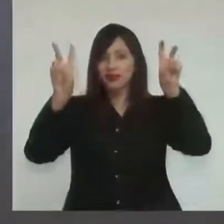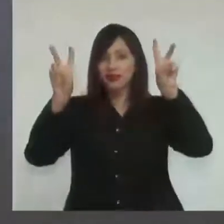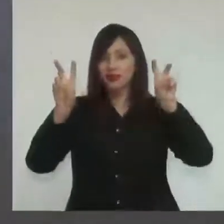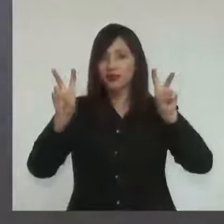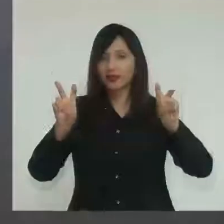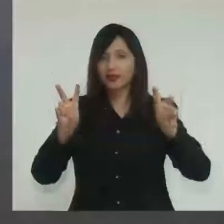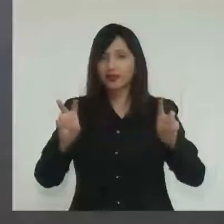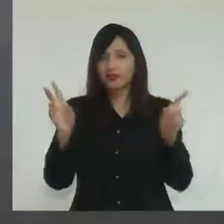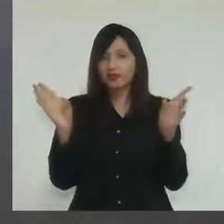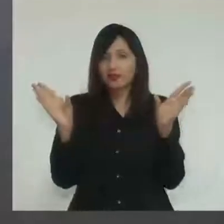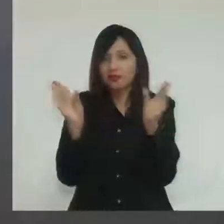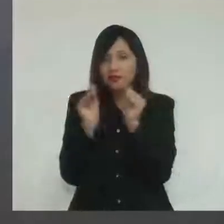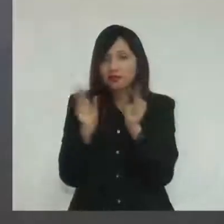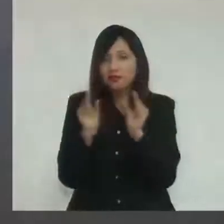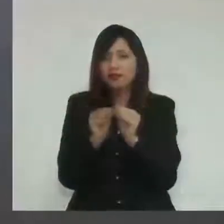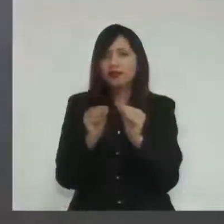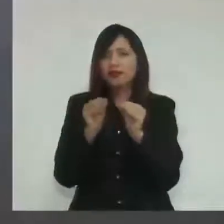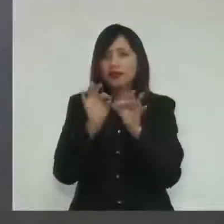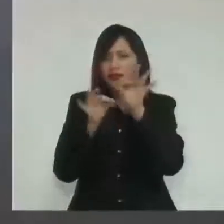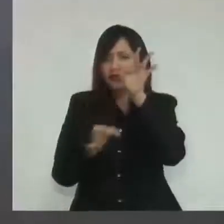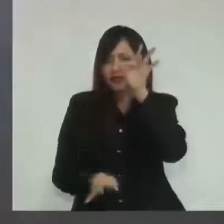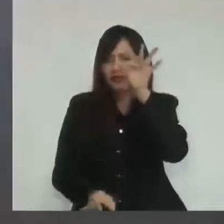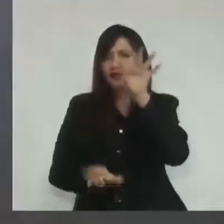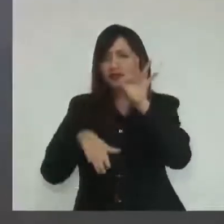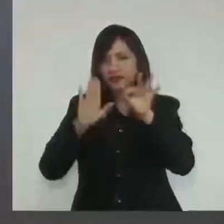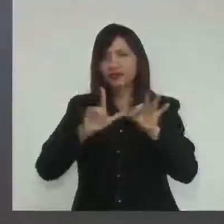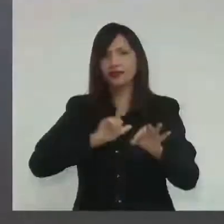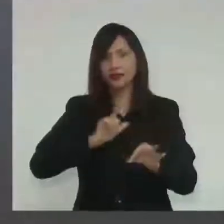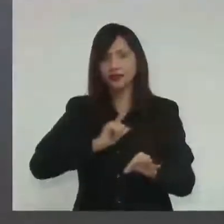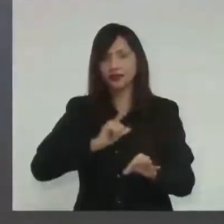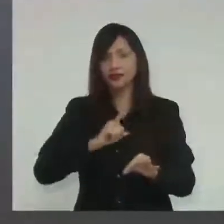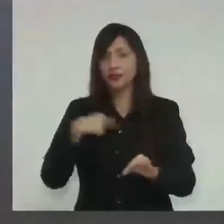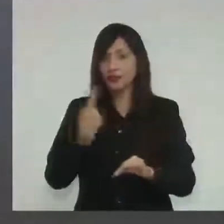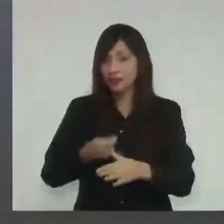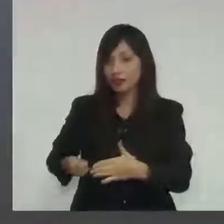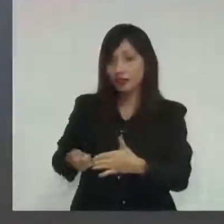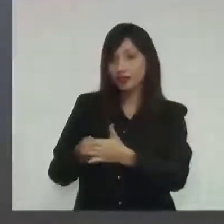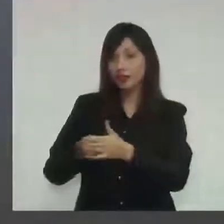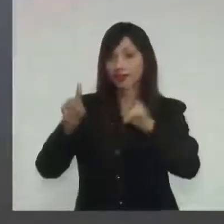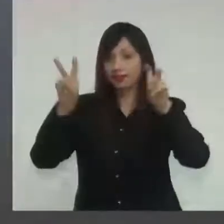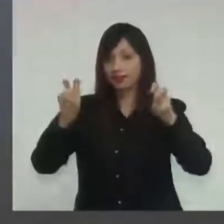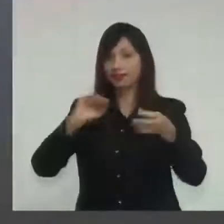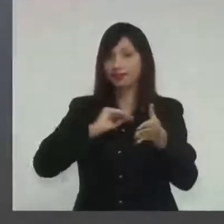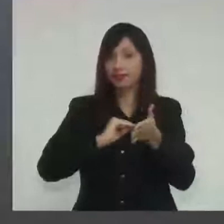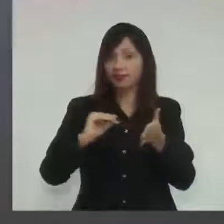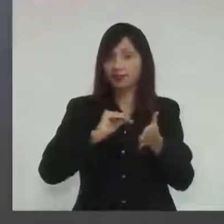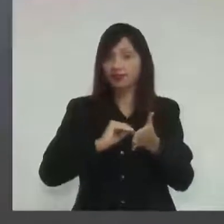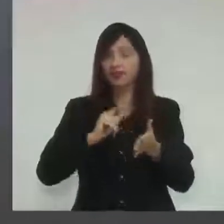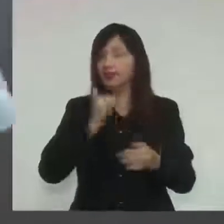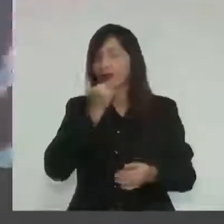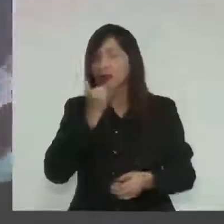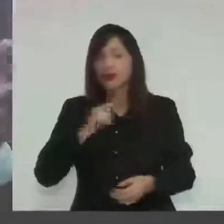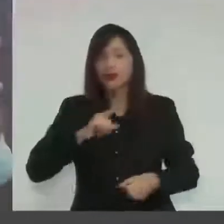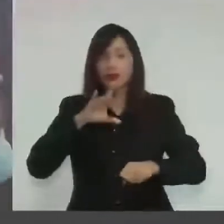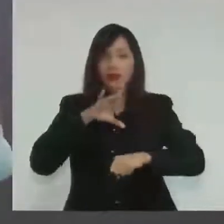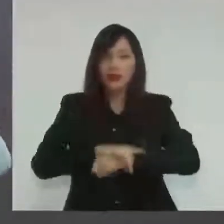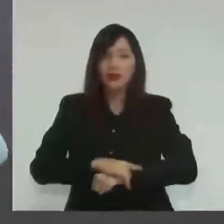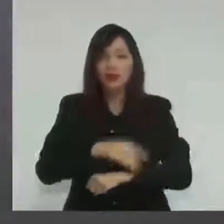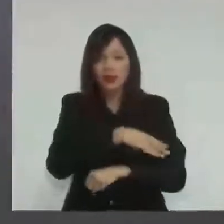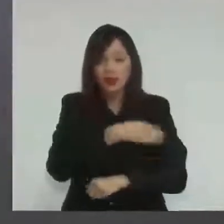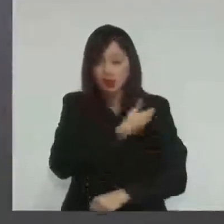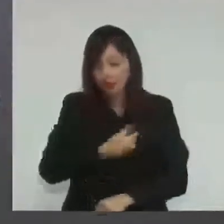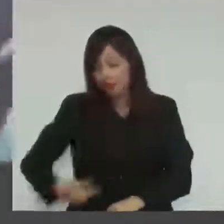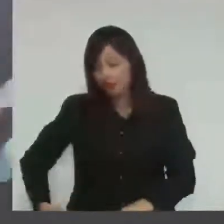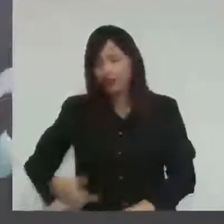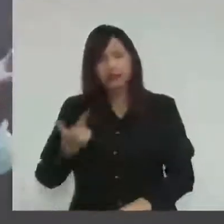falando de forma reduzida, mas eu acho o seguinte, gente, quando a gente faz uma cobrança sobre a segurança pública, nós não estamos contra a Guarda